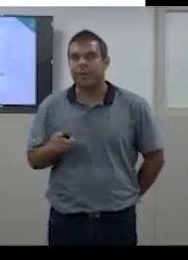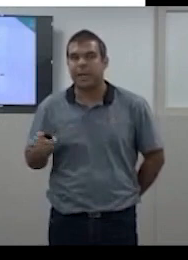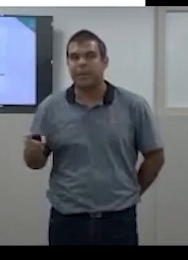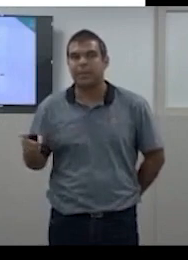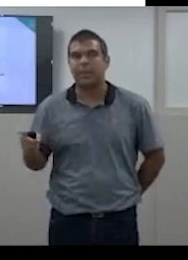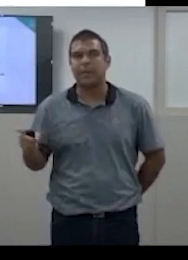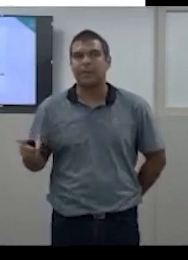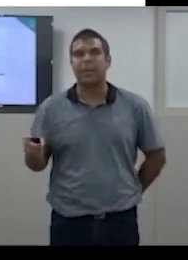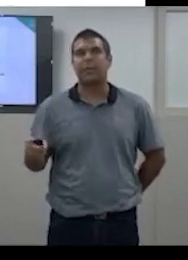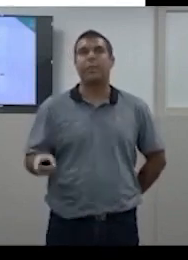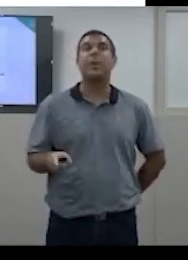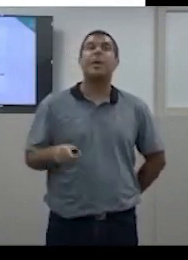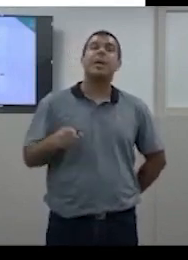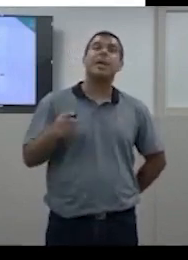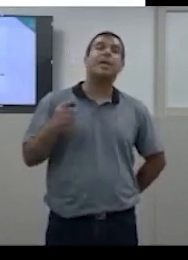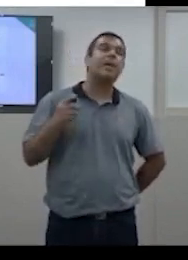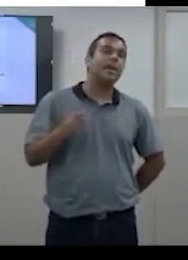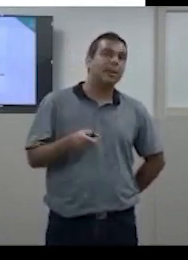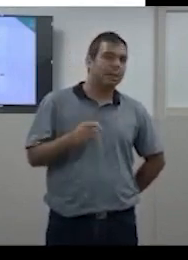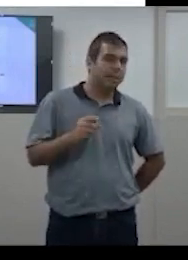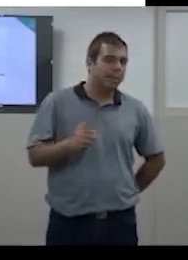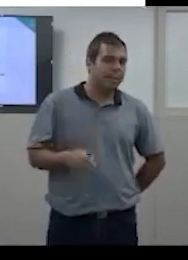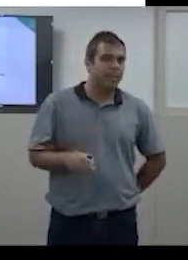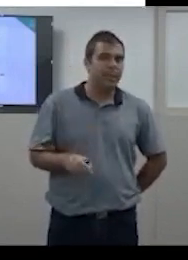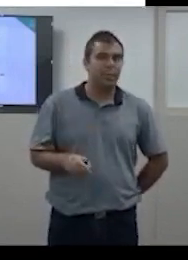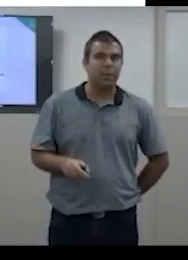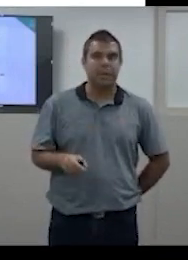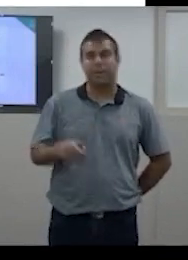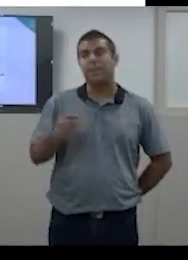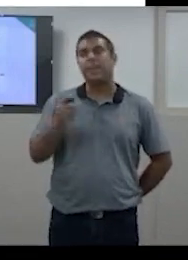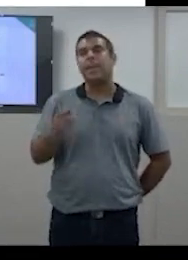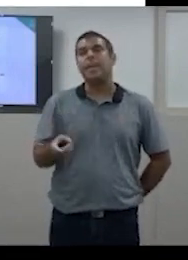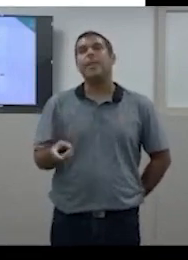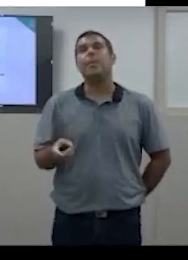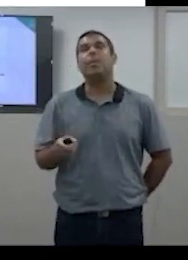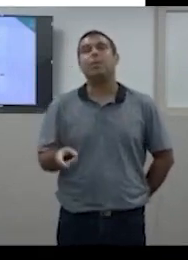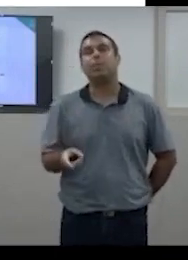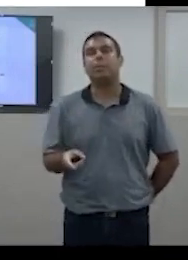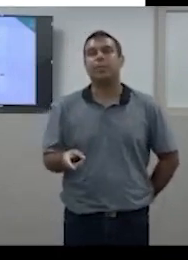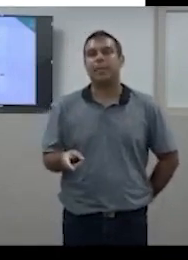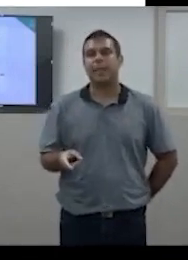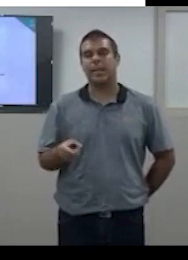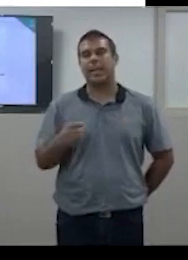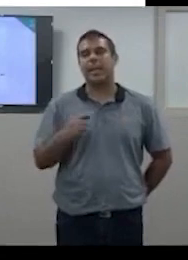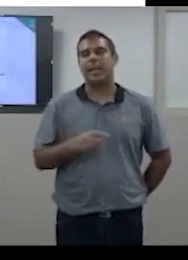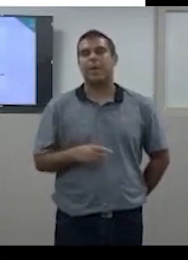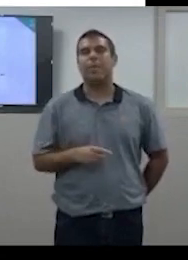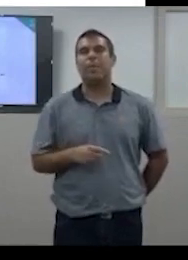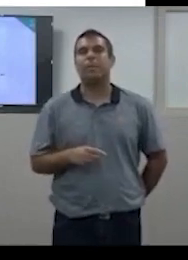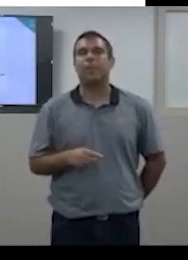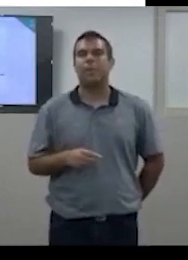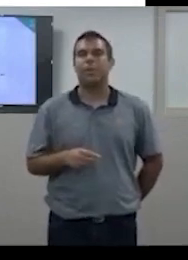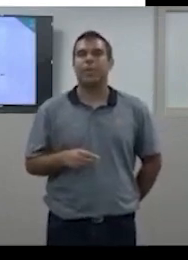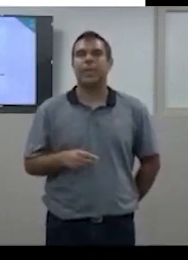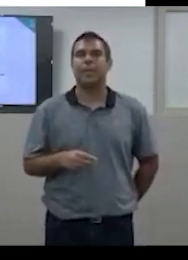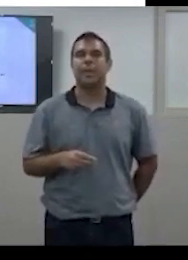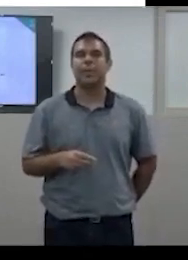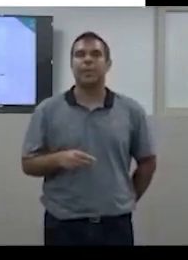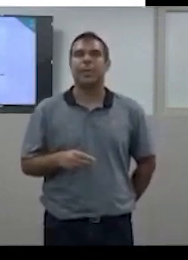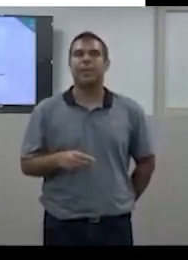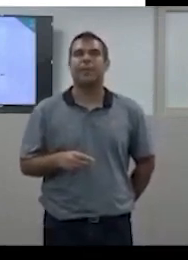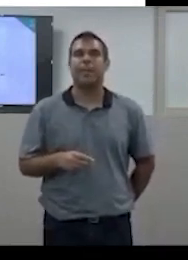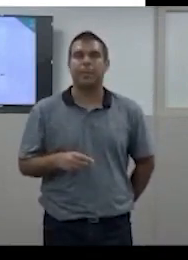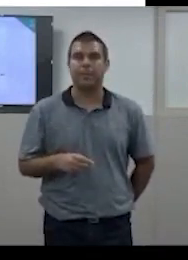temperatura está estabilizada no 0 graus Celsius e daí depois ela vai ter mudanças. E o outro ponto que tem ali é o ponto que a gente vai